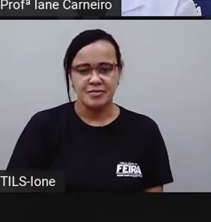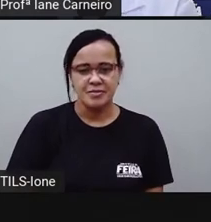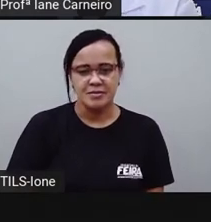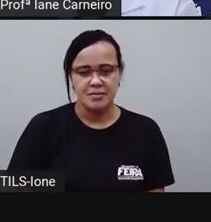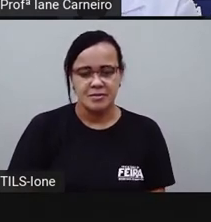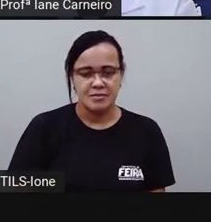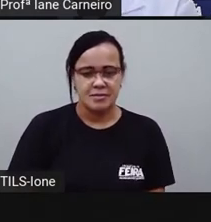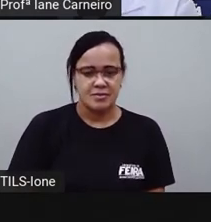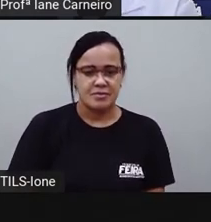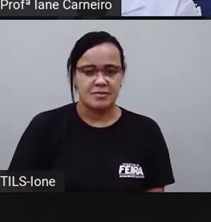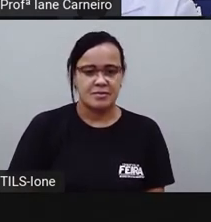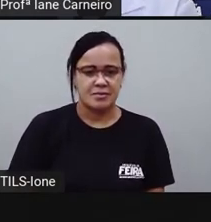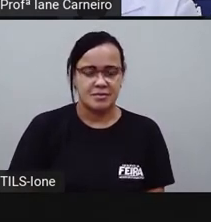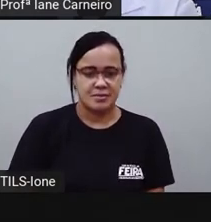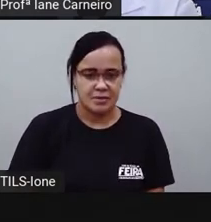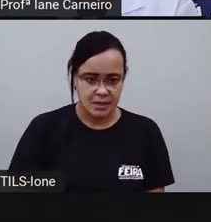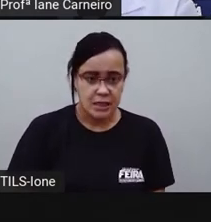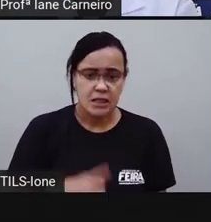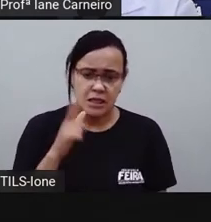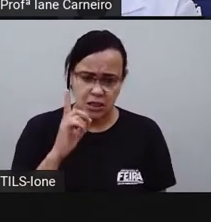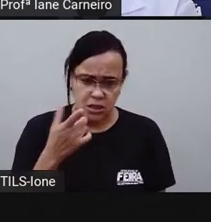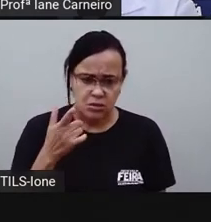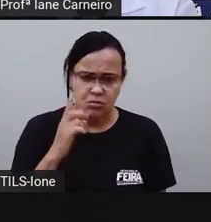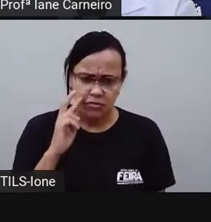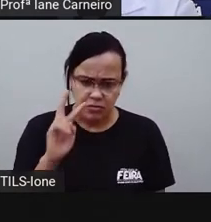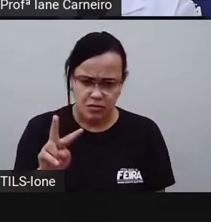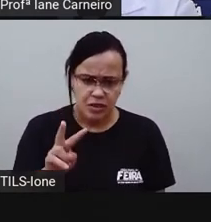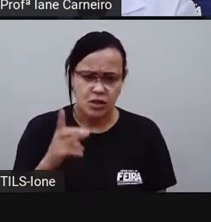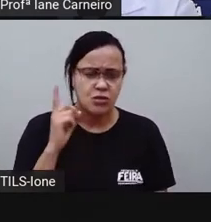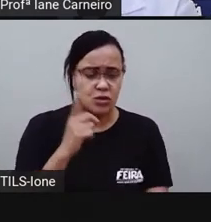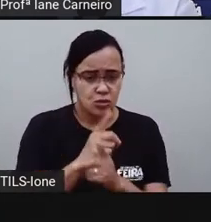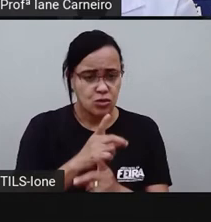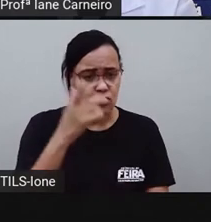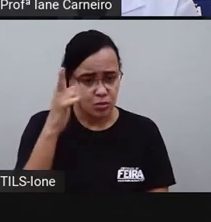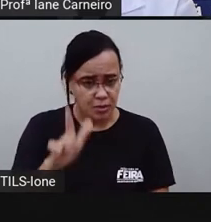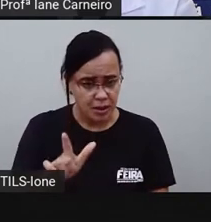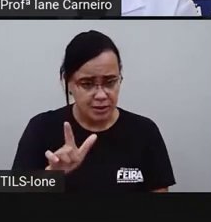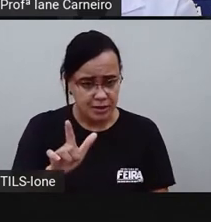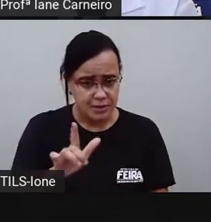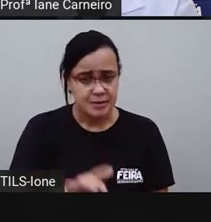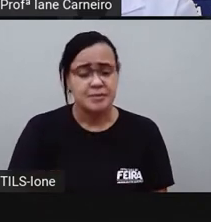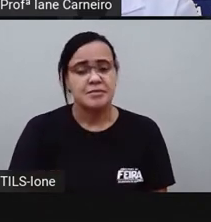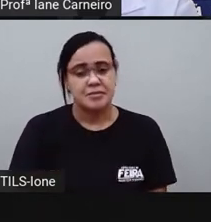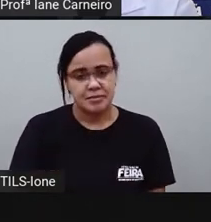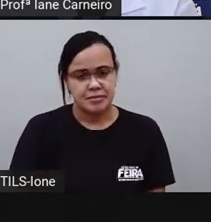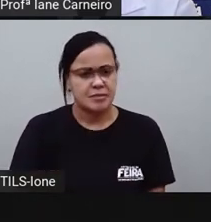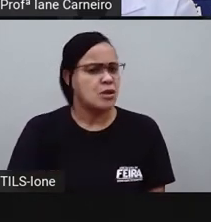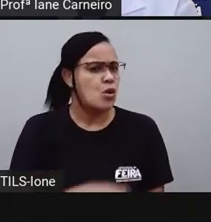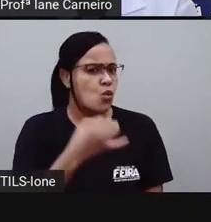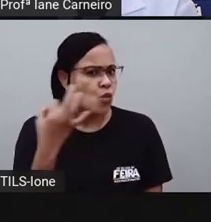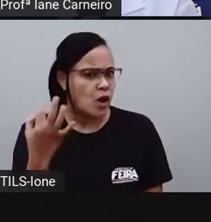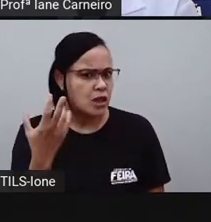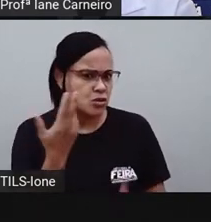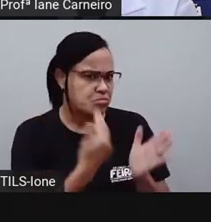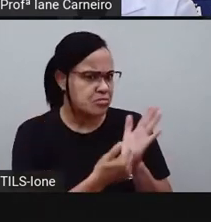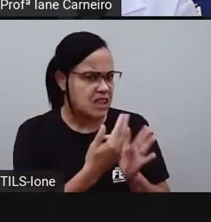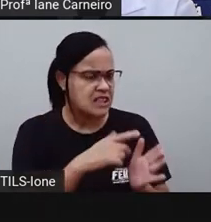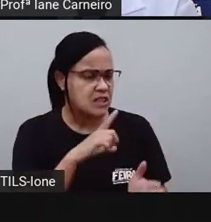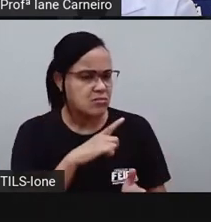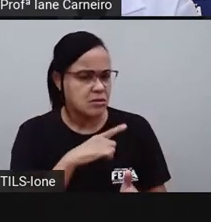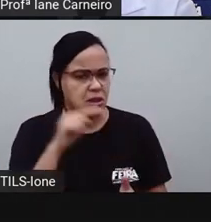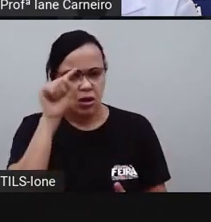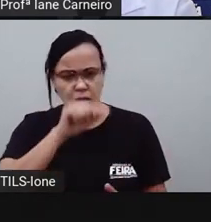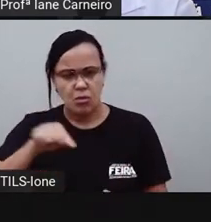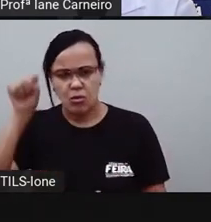Você encontrou mais círculos? Vamos lá. Quantos círculos tem nessa imagem? Você consegue